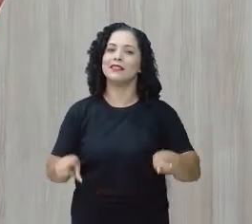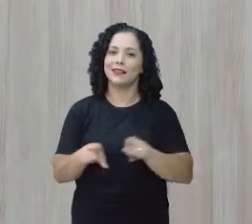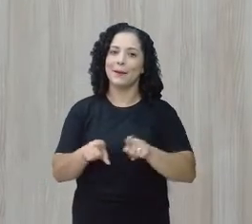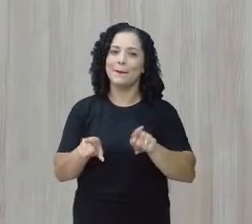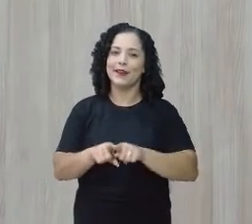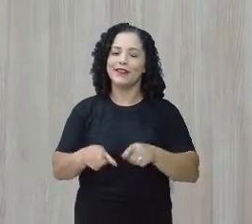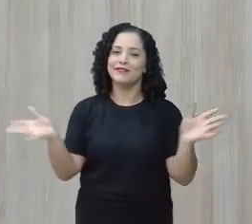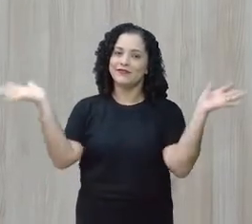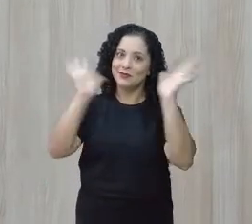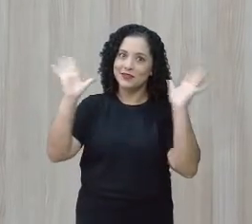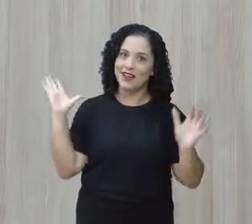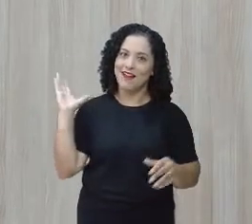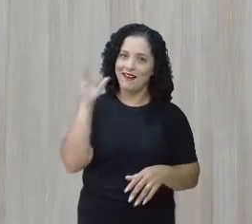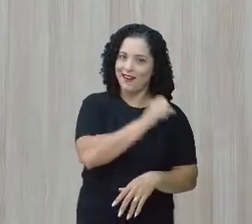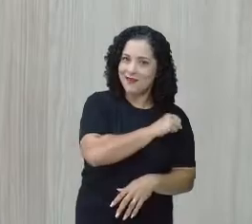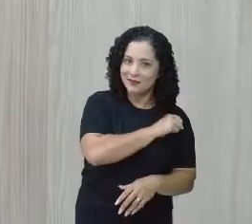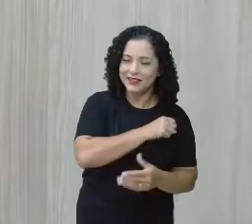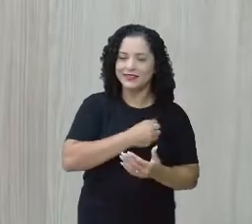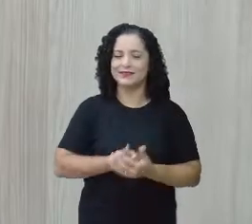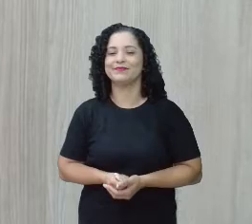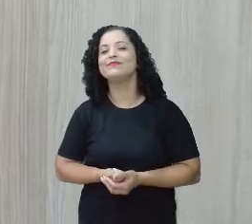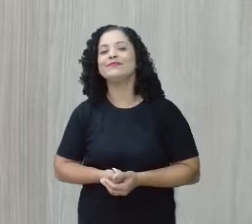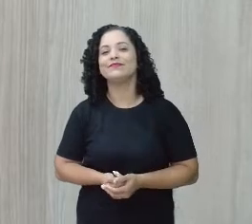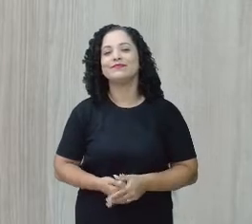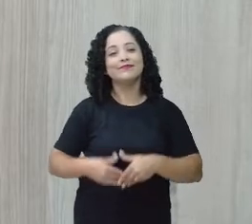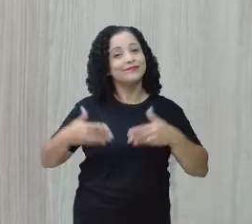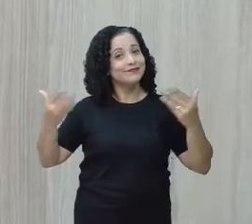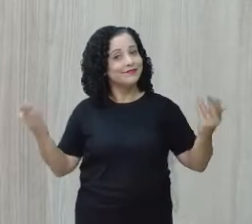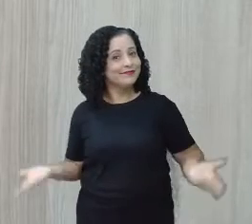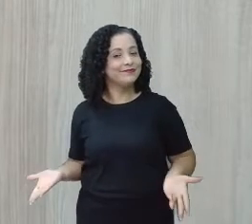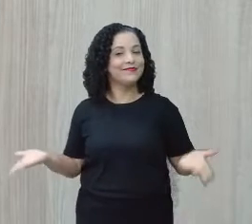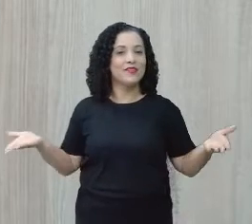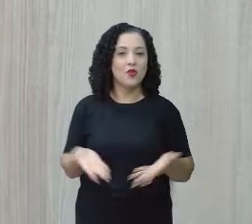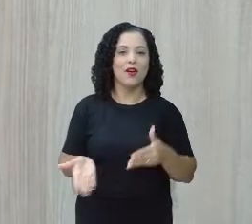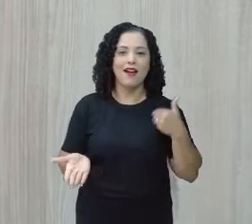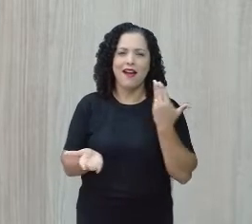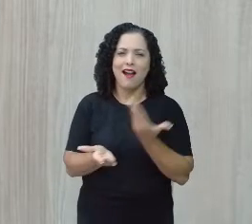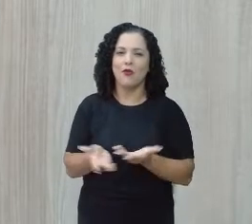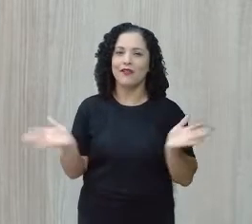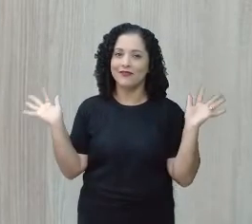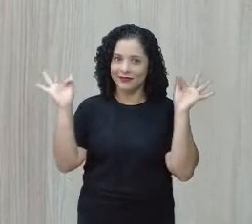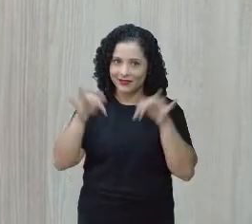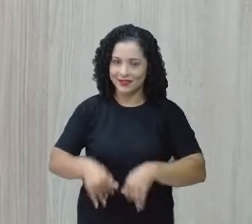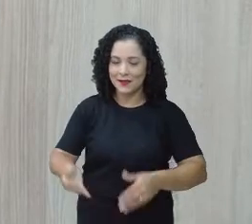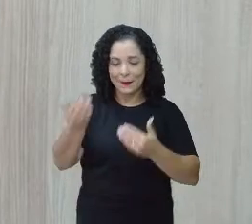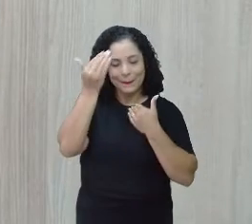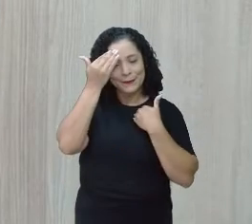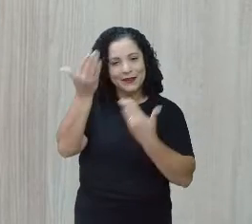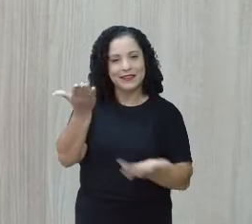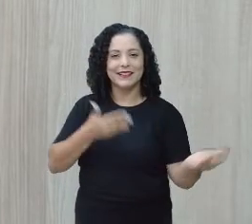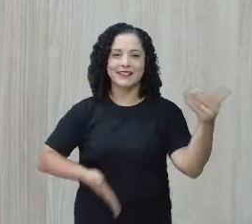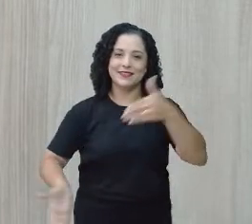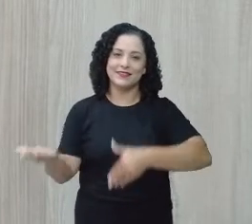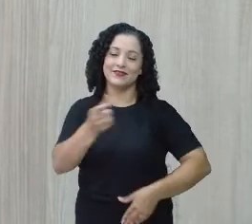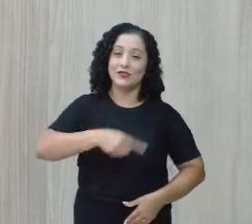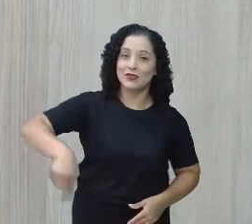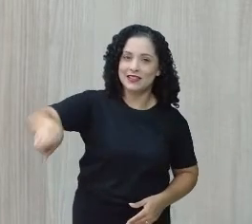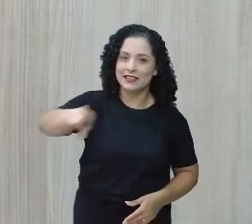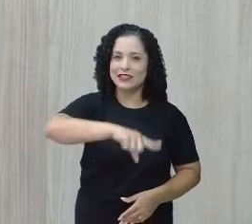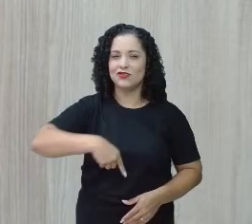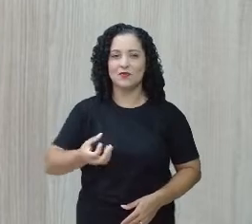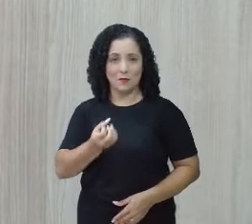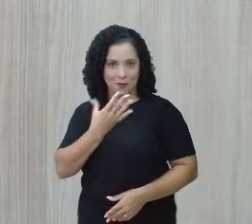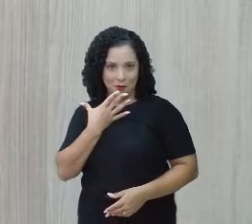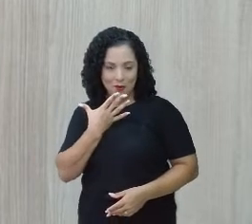uma despedida rapidinha. Bem, pessoal, terminamos a nossa aula, né? Obrigada a participação de vocês, muito